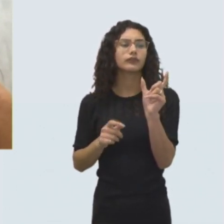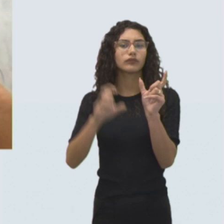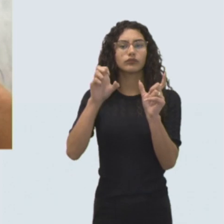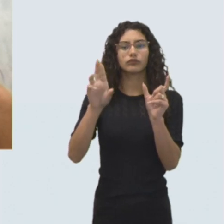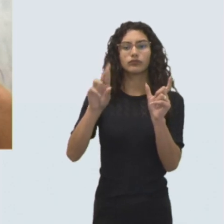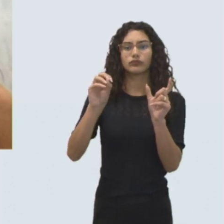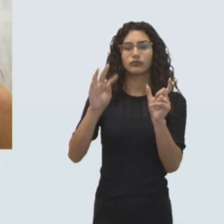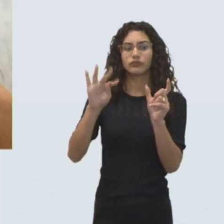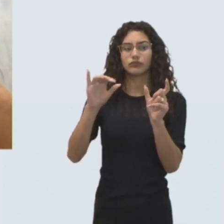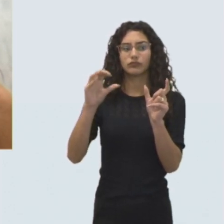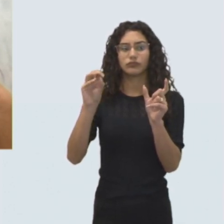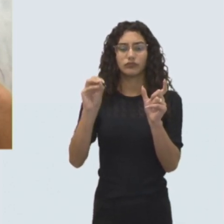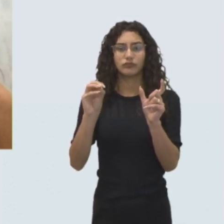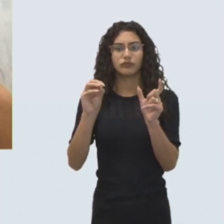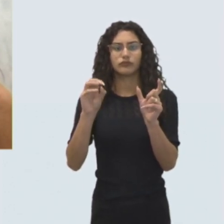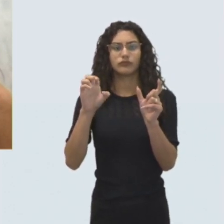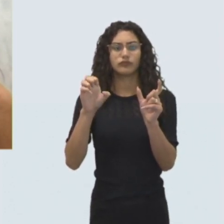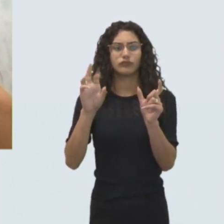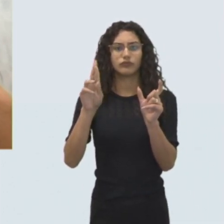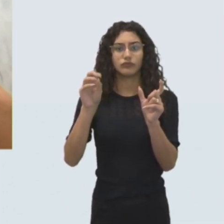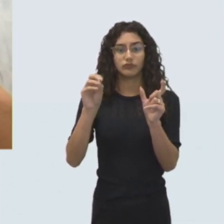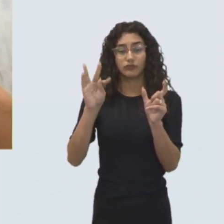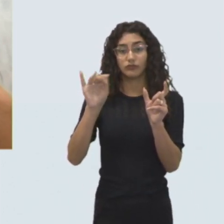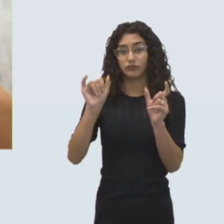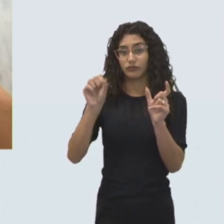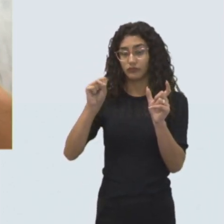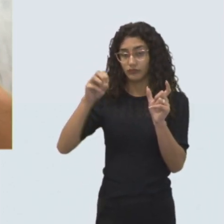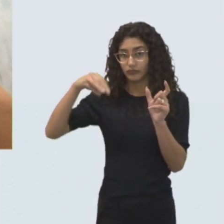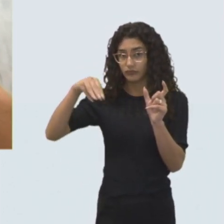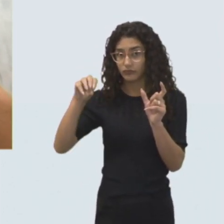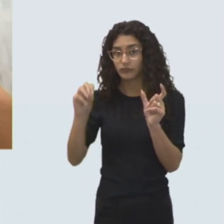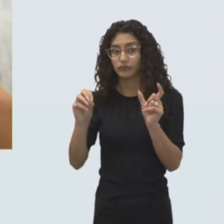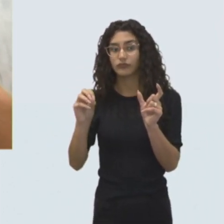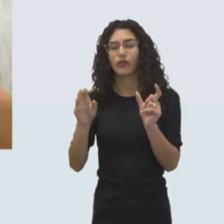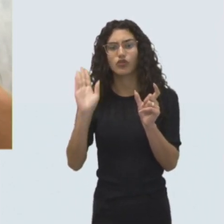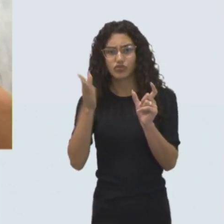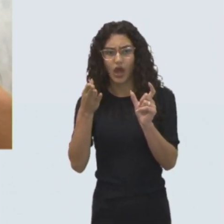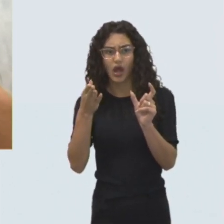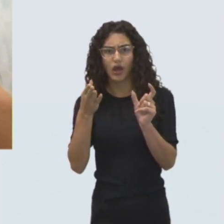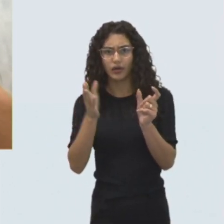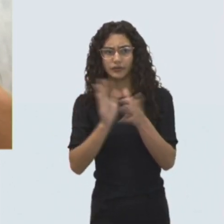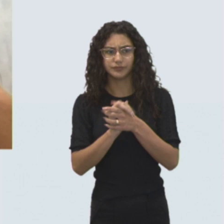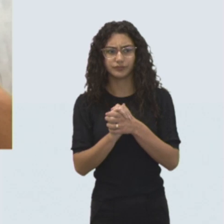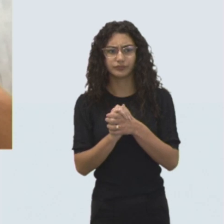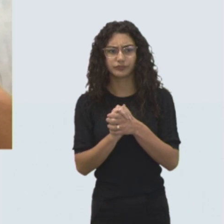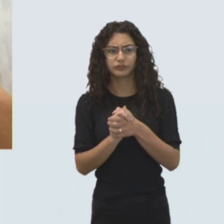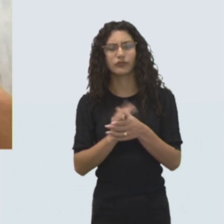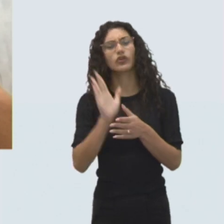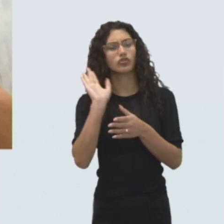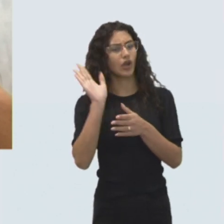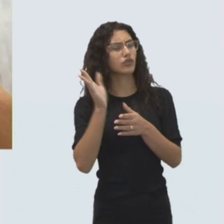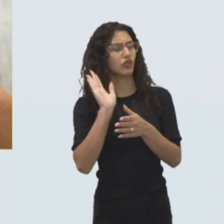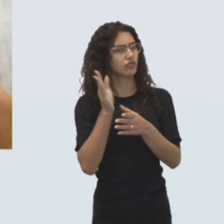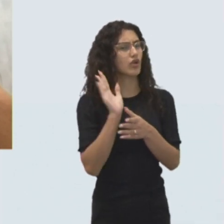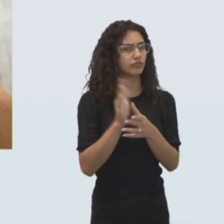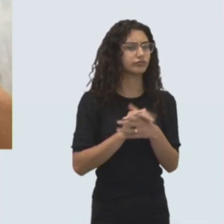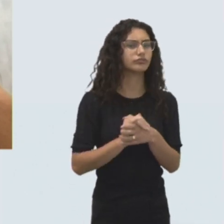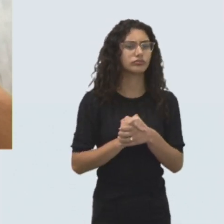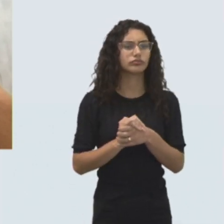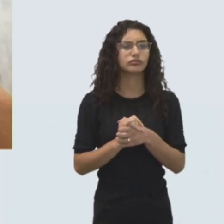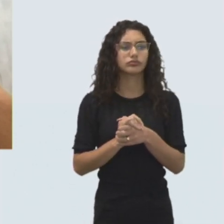erótico, erotismo, né? Já ouviram, Dudu e Alice? Já.